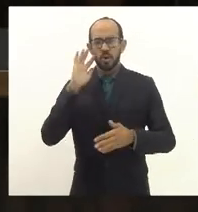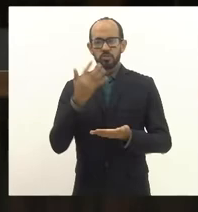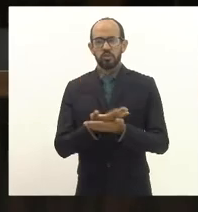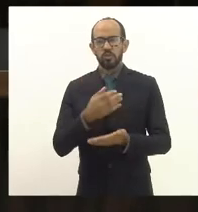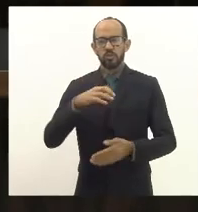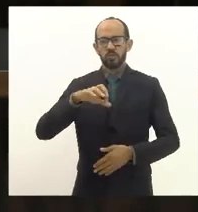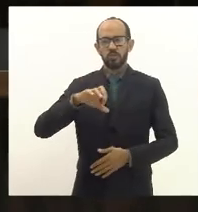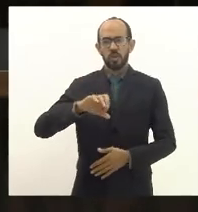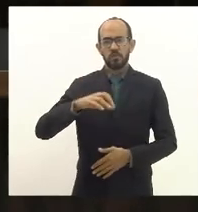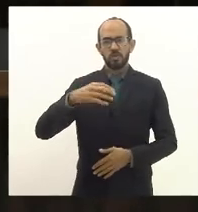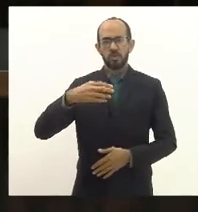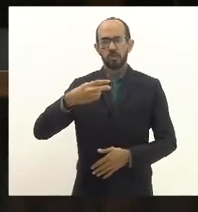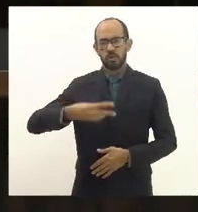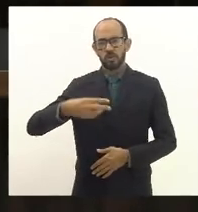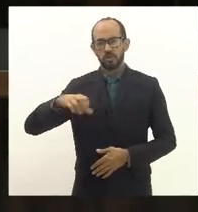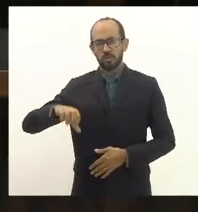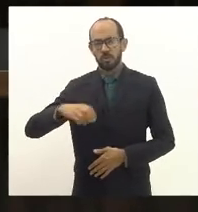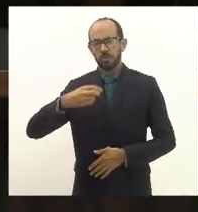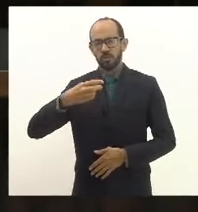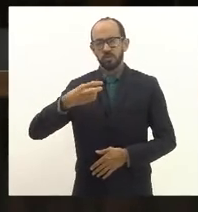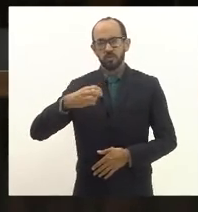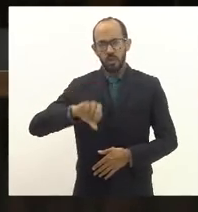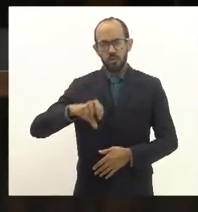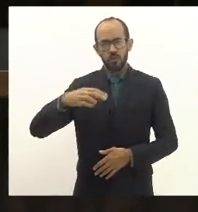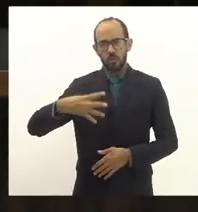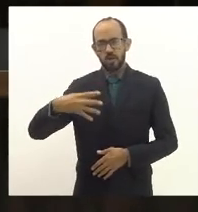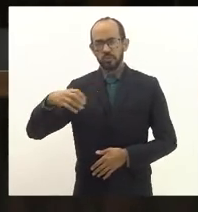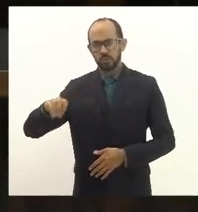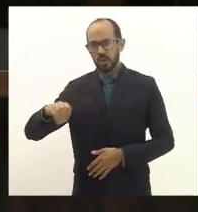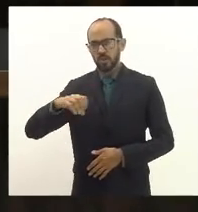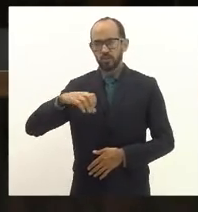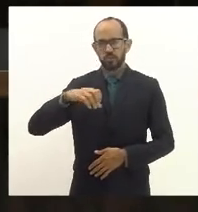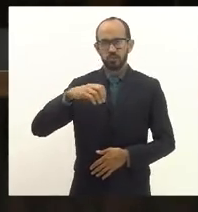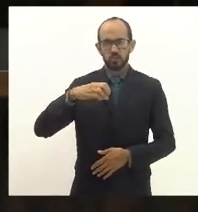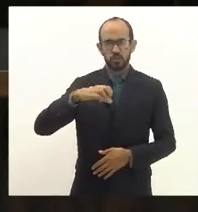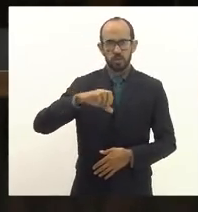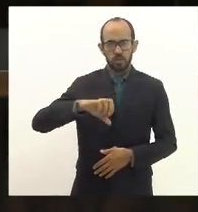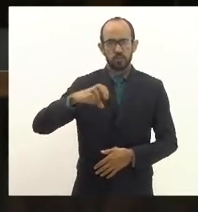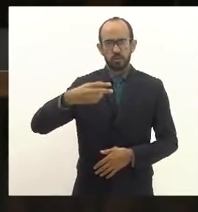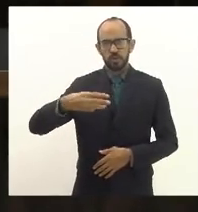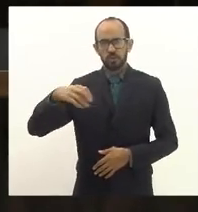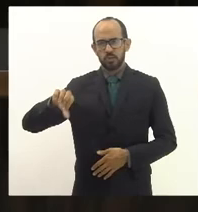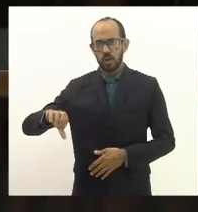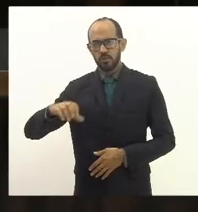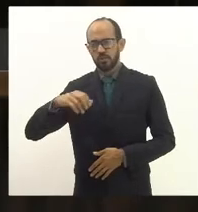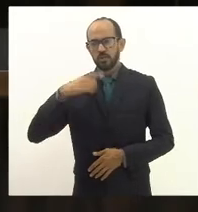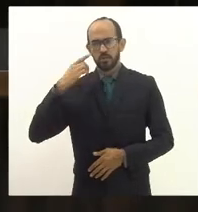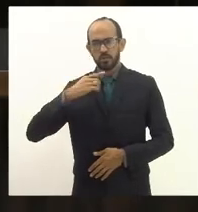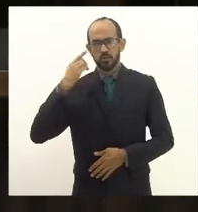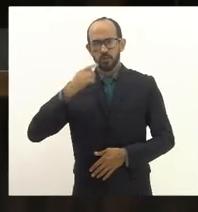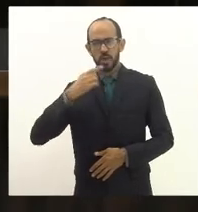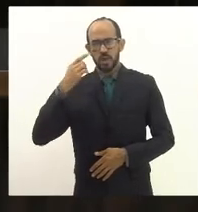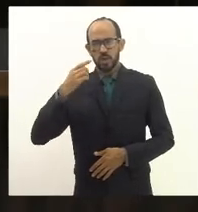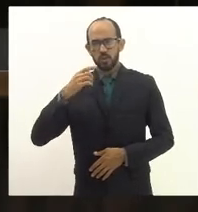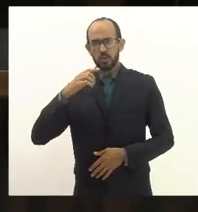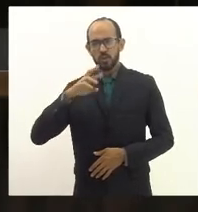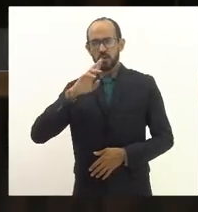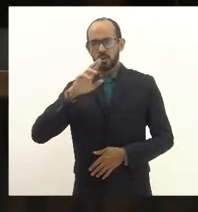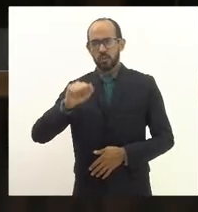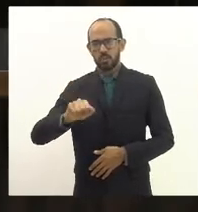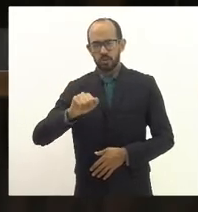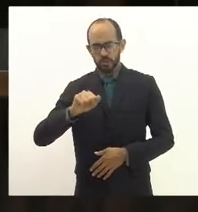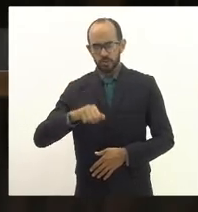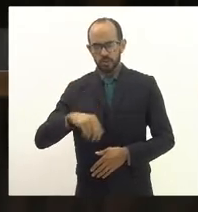de 21. Projeto de resolução 939 de 21. Deputado Rodrigo Amorim. Senhores que